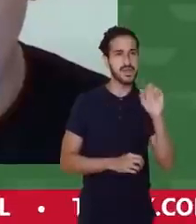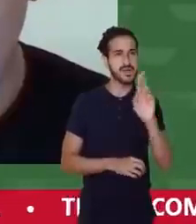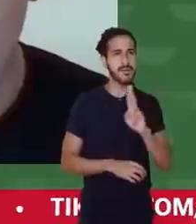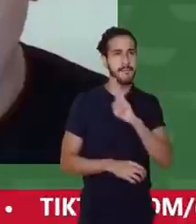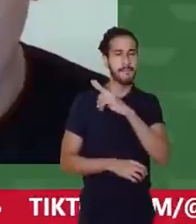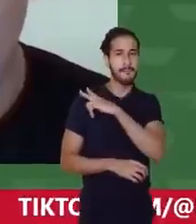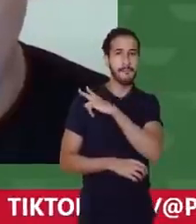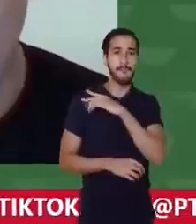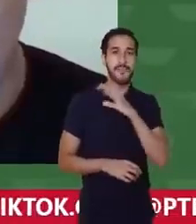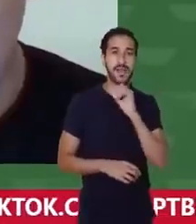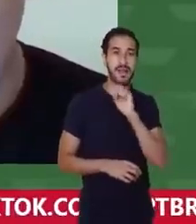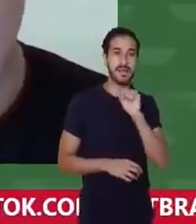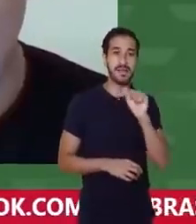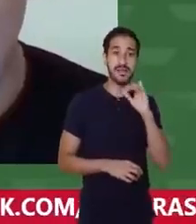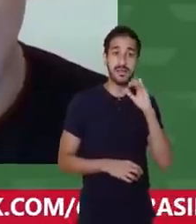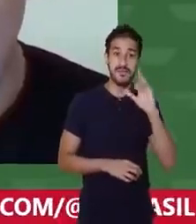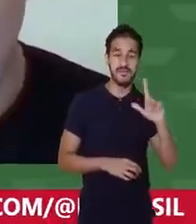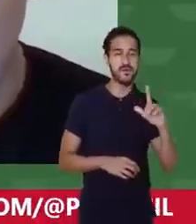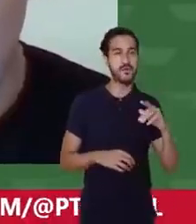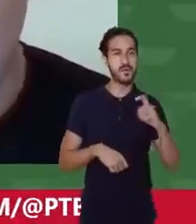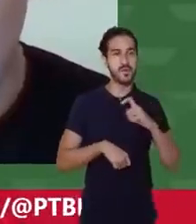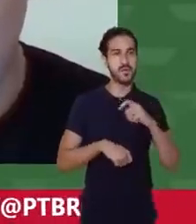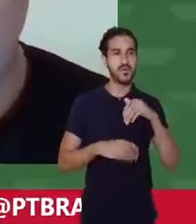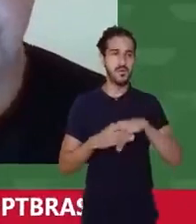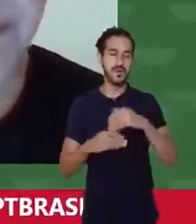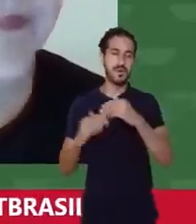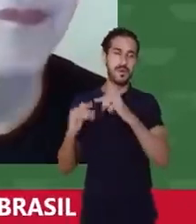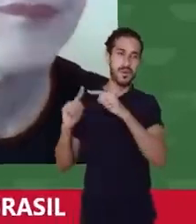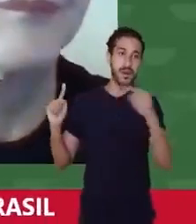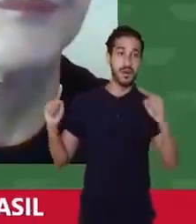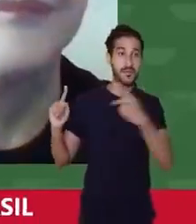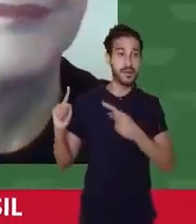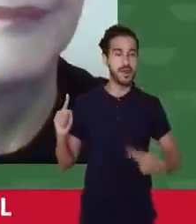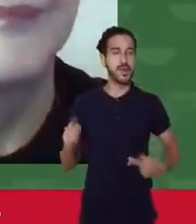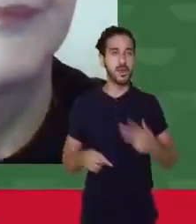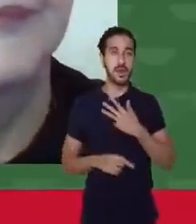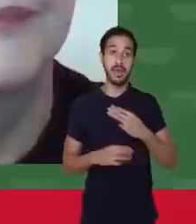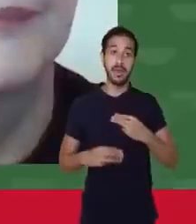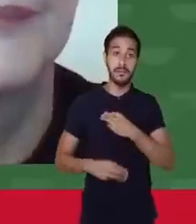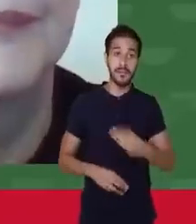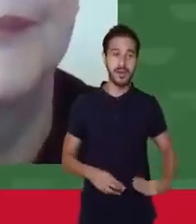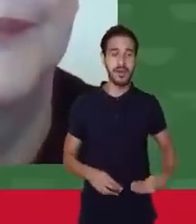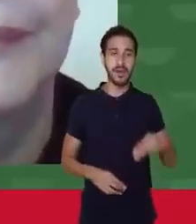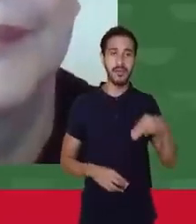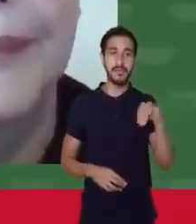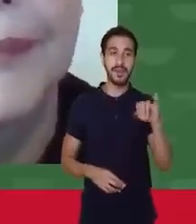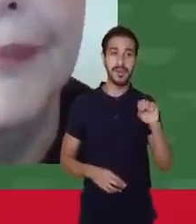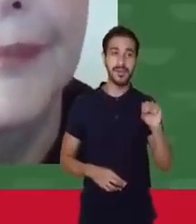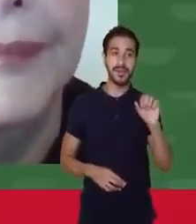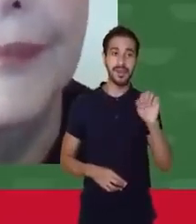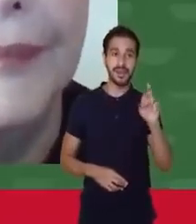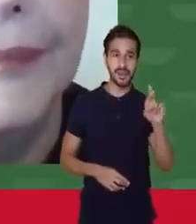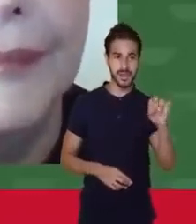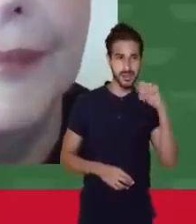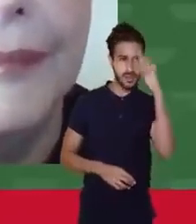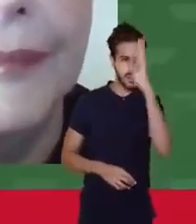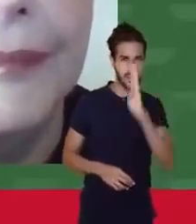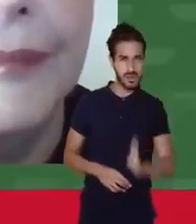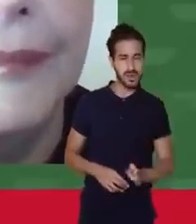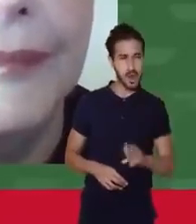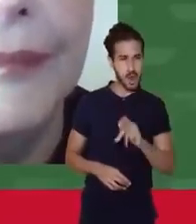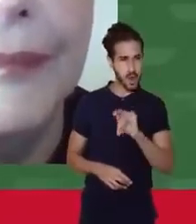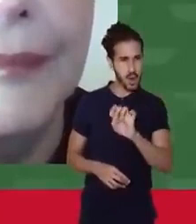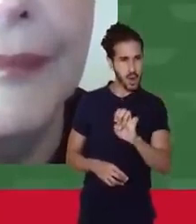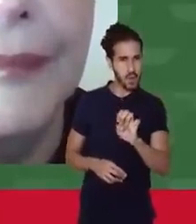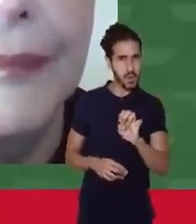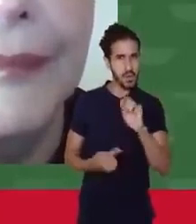da Casa Civil no presidente Lula, ministra de Minas e Energia no país, daria para dizer que o golpe